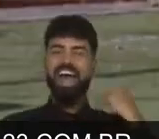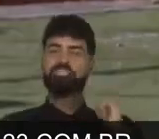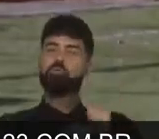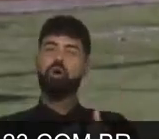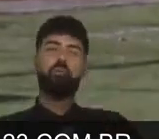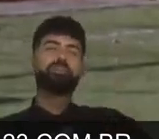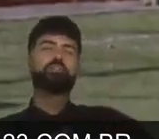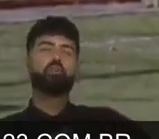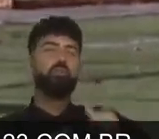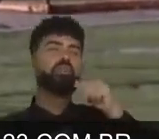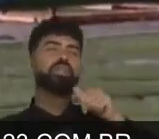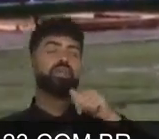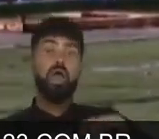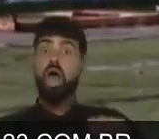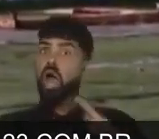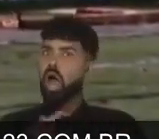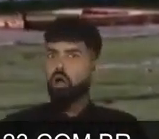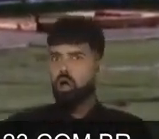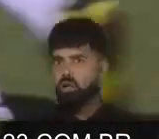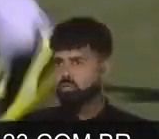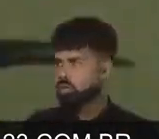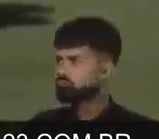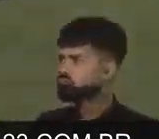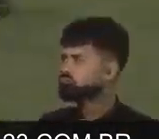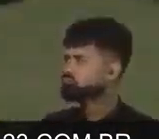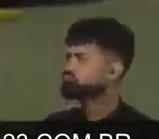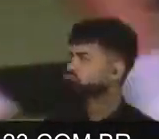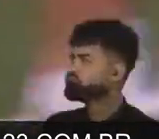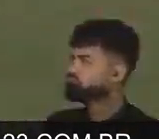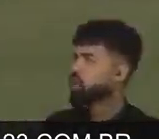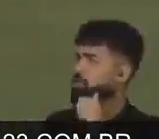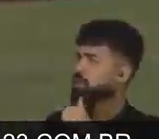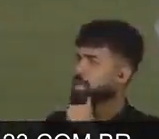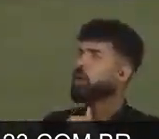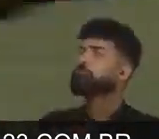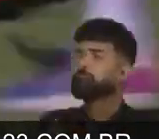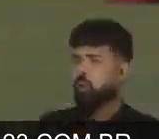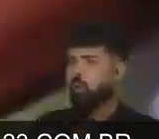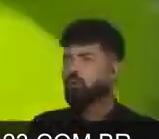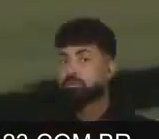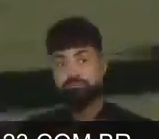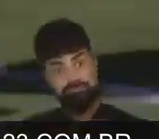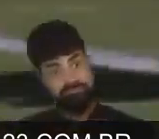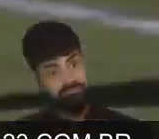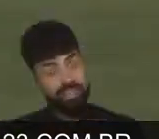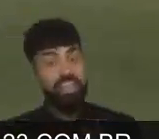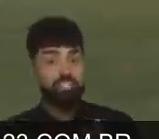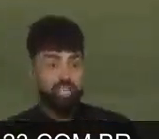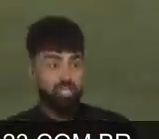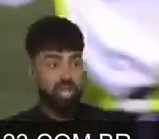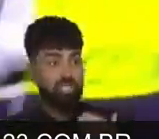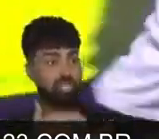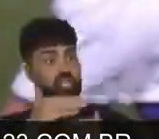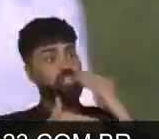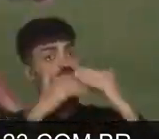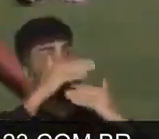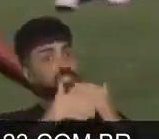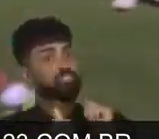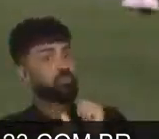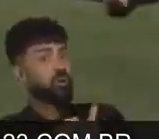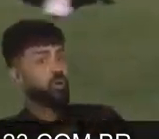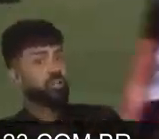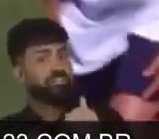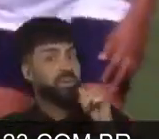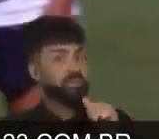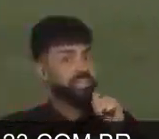modalidade incentivada nas escolas. É assim que o futebol feminino encontra espaço para evoluir. A ideia aqui é construir